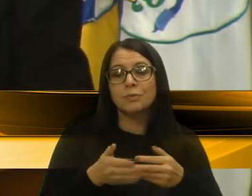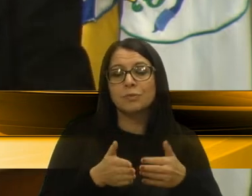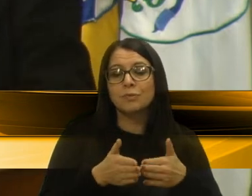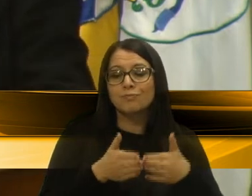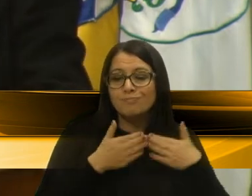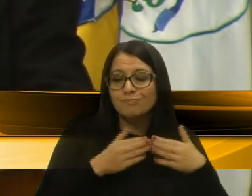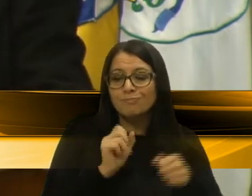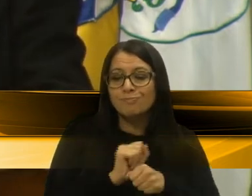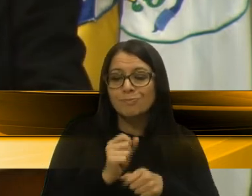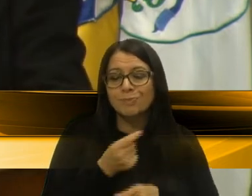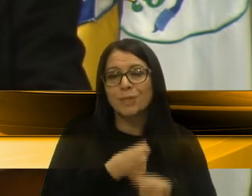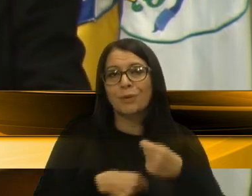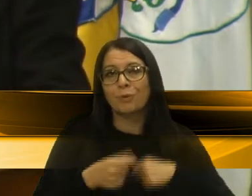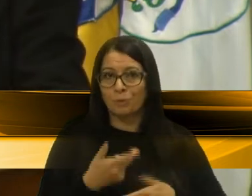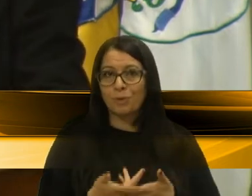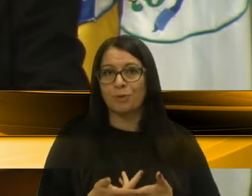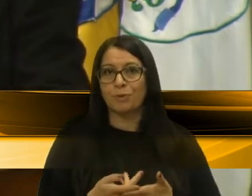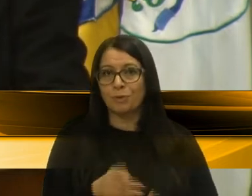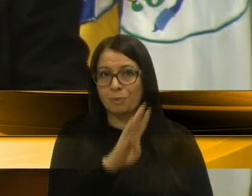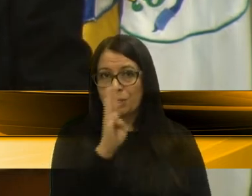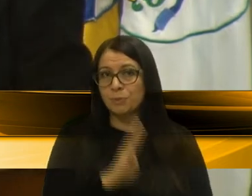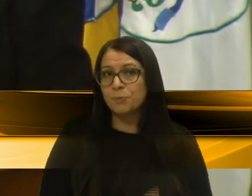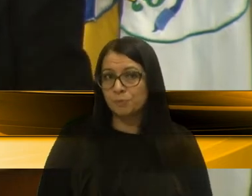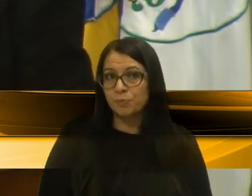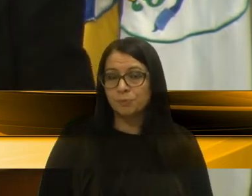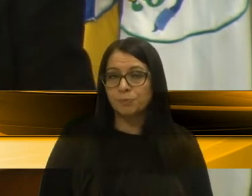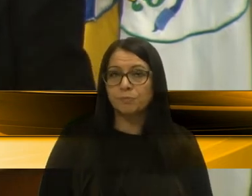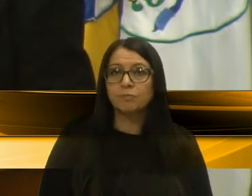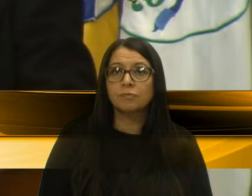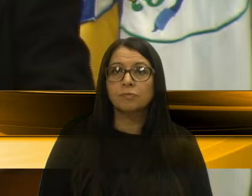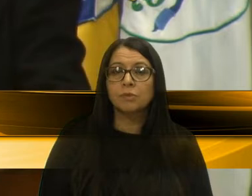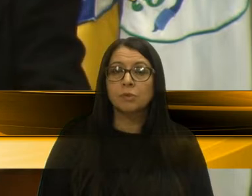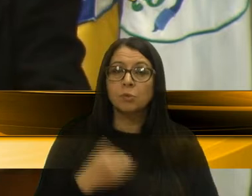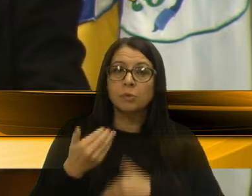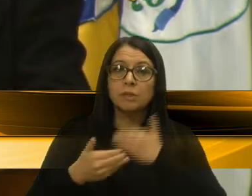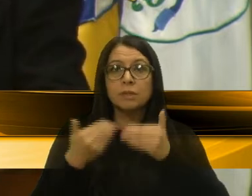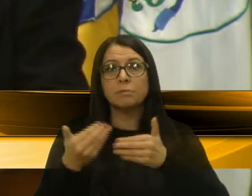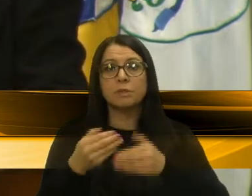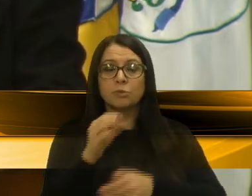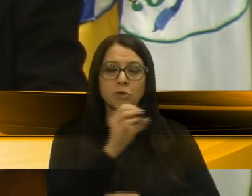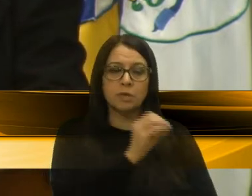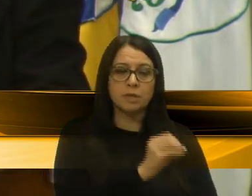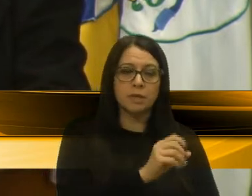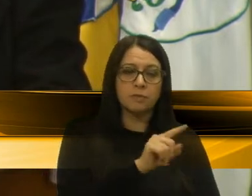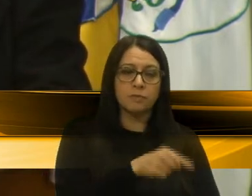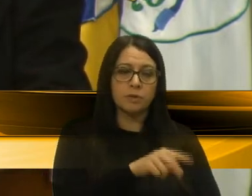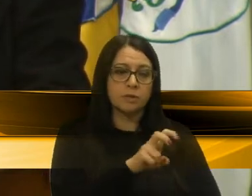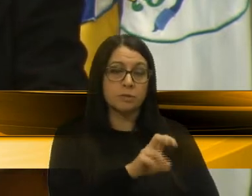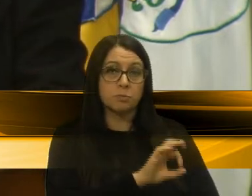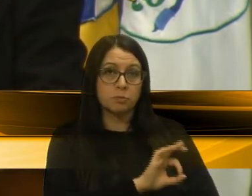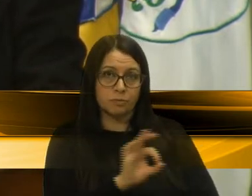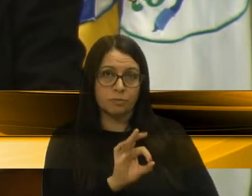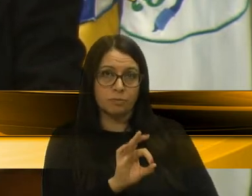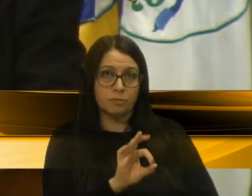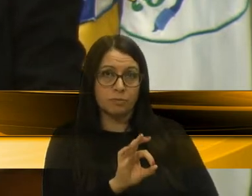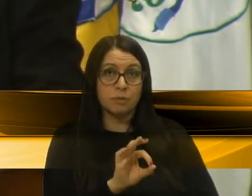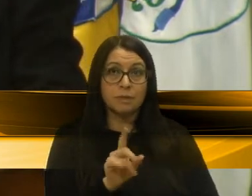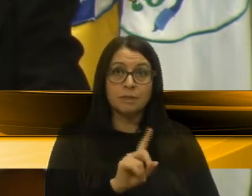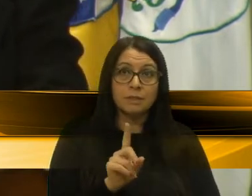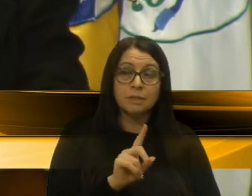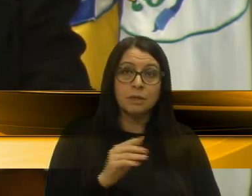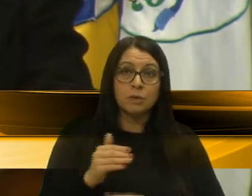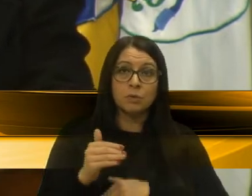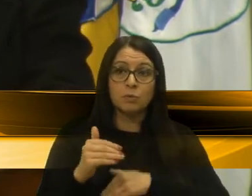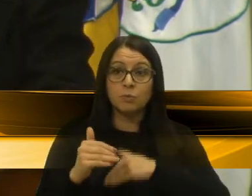nível da economia brasileira, né? Com crescimentos de 0,5%, se não